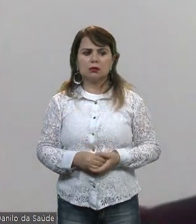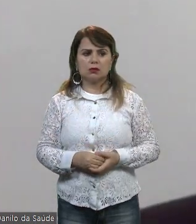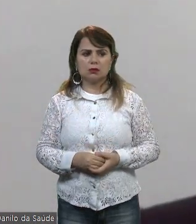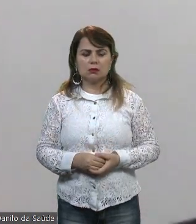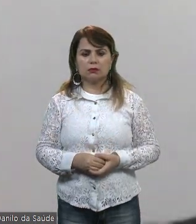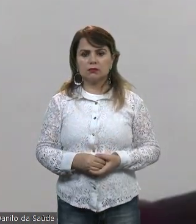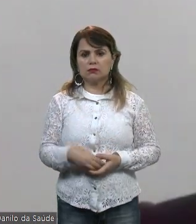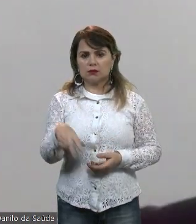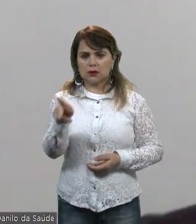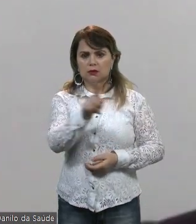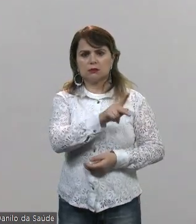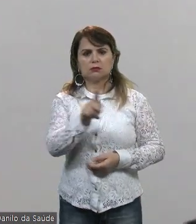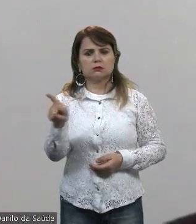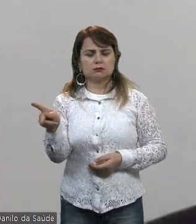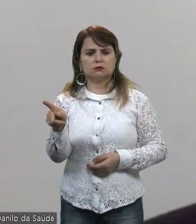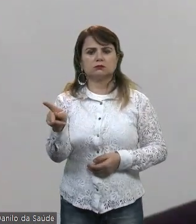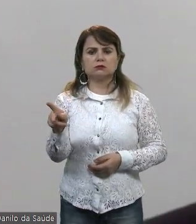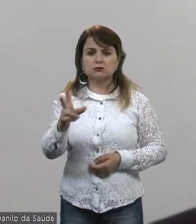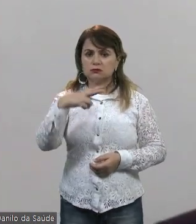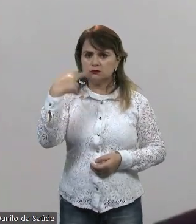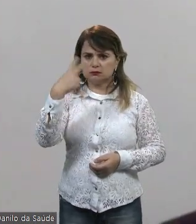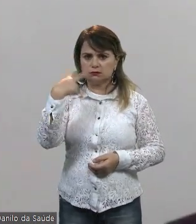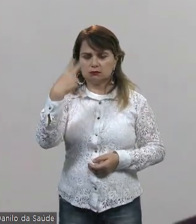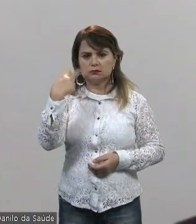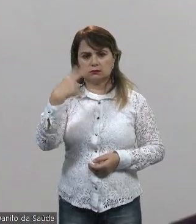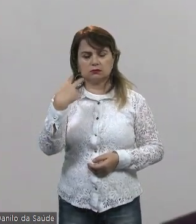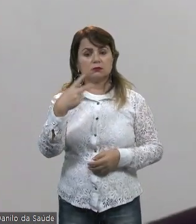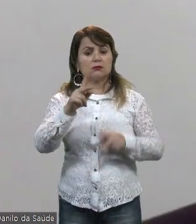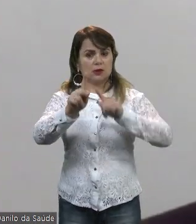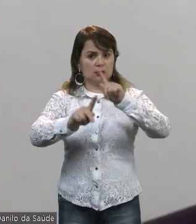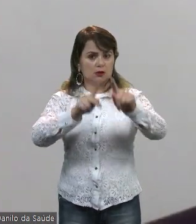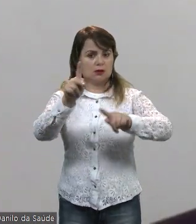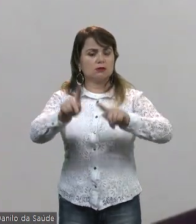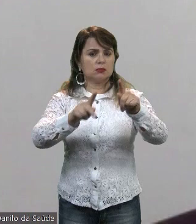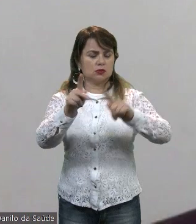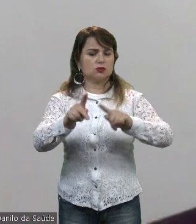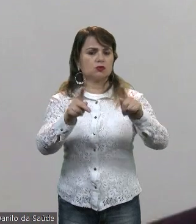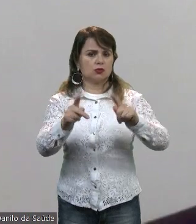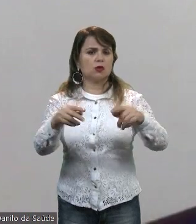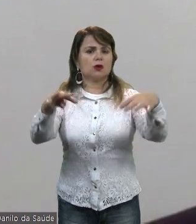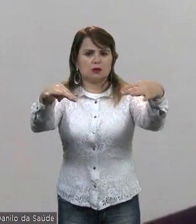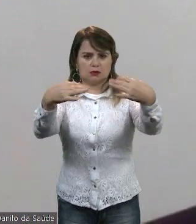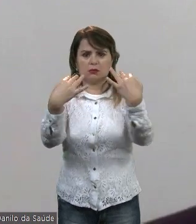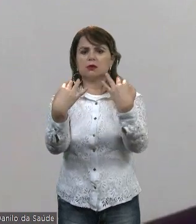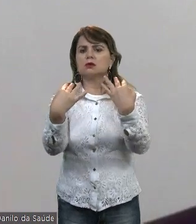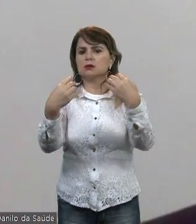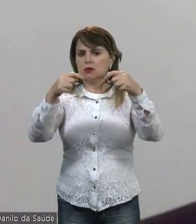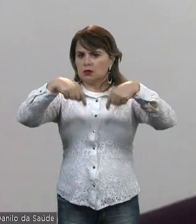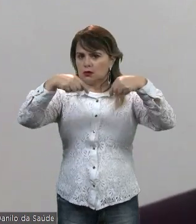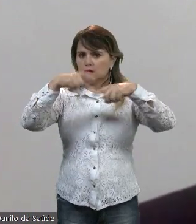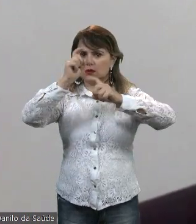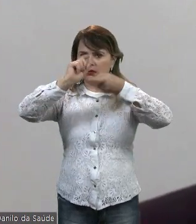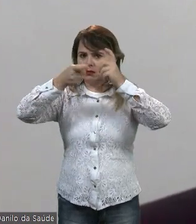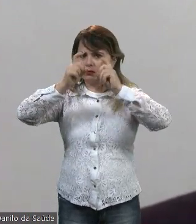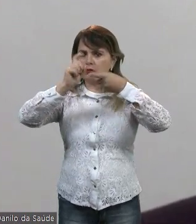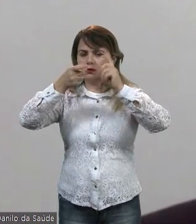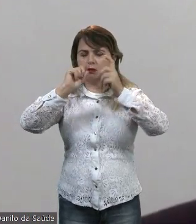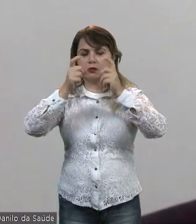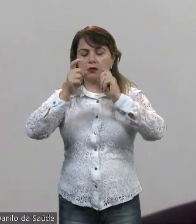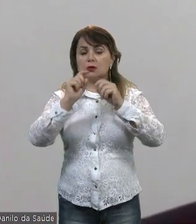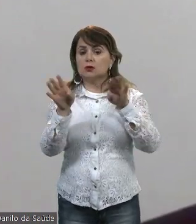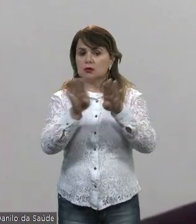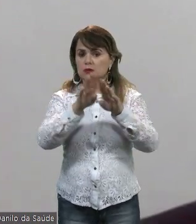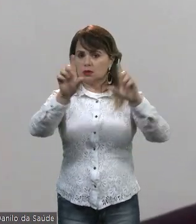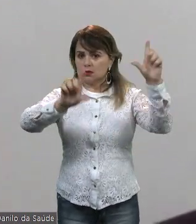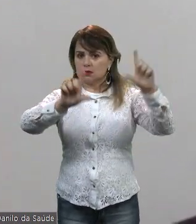Senhor presidente, vereadores, o público que nos acompanha nessa sessão ordinária, a